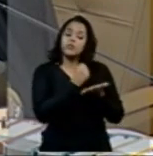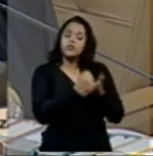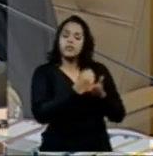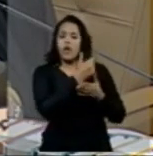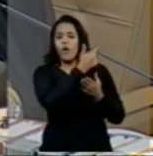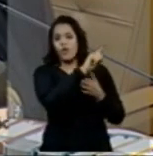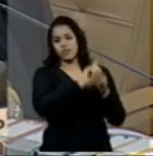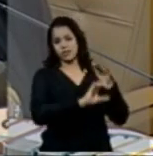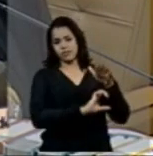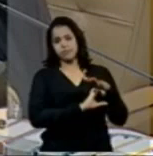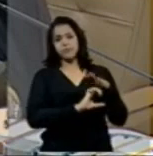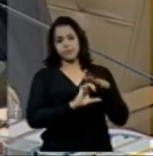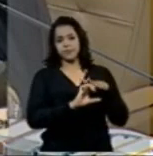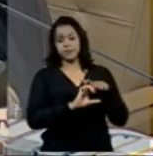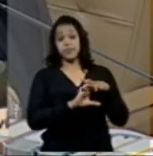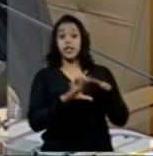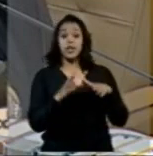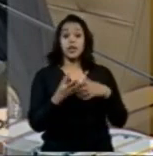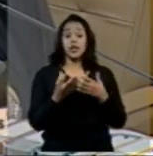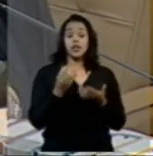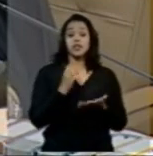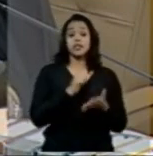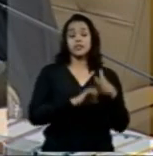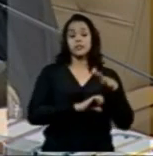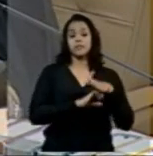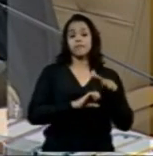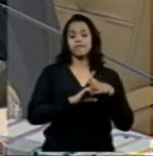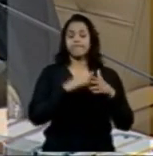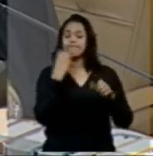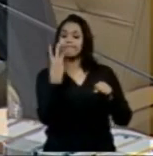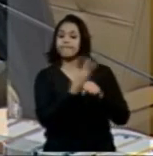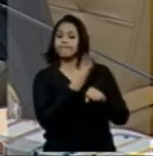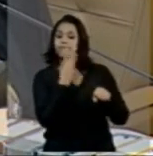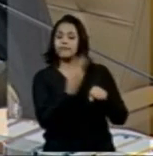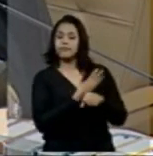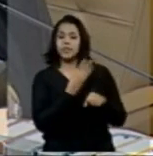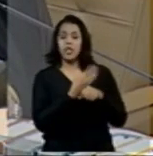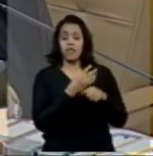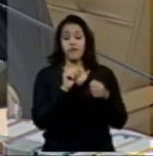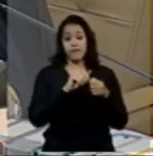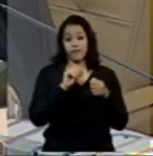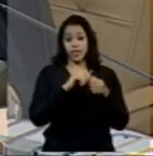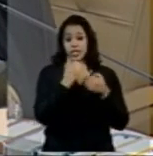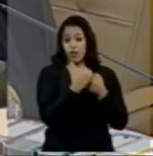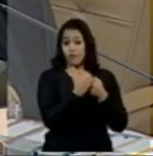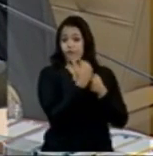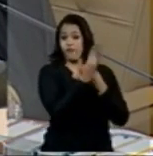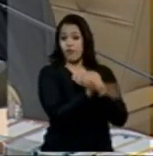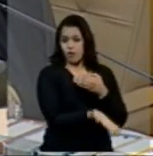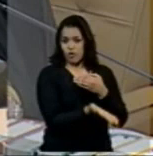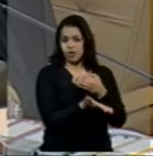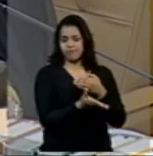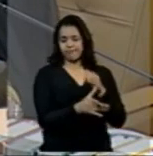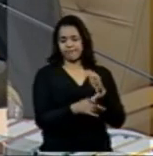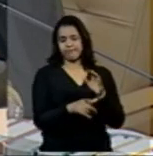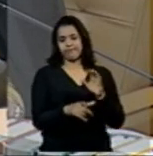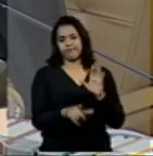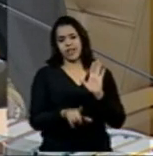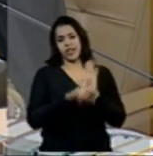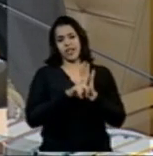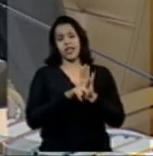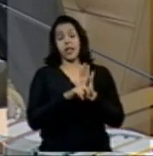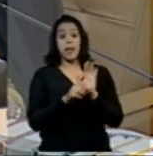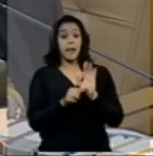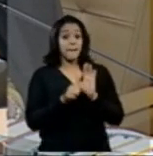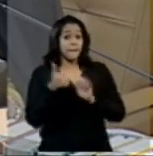terceirizada. No que concerne a contratações terceirizadas realizadas fora desses permitidos legais, no